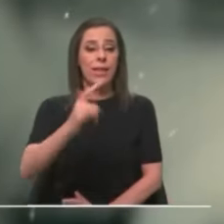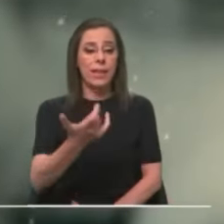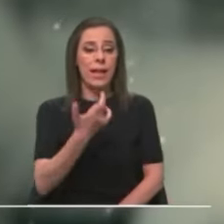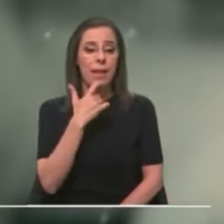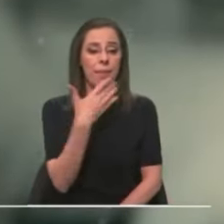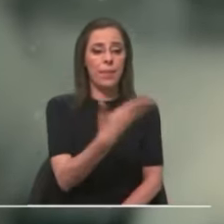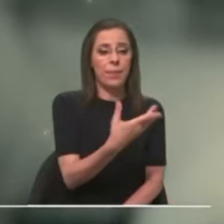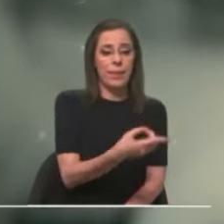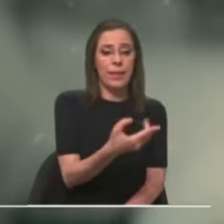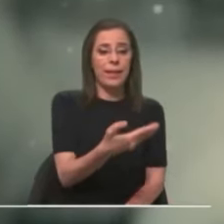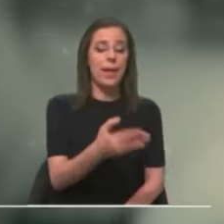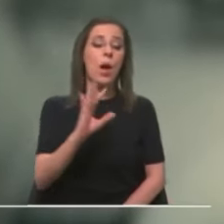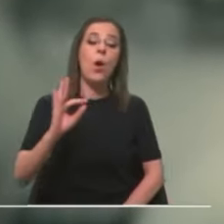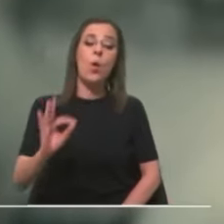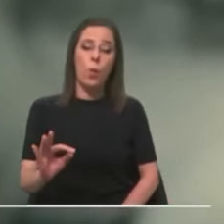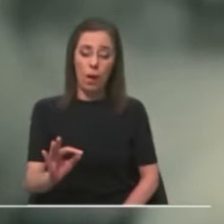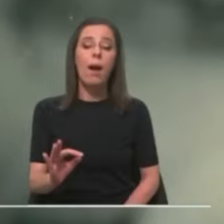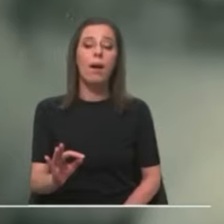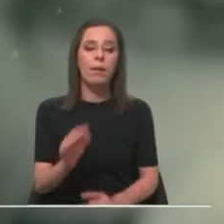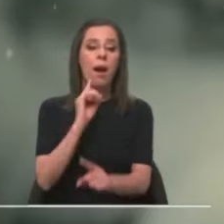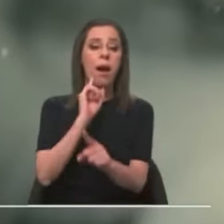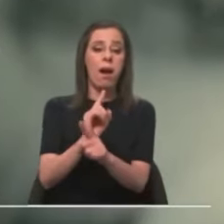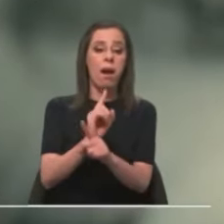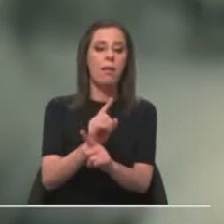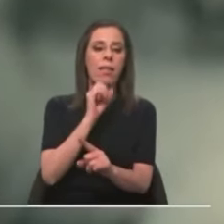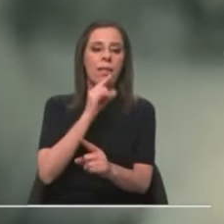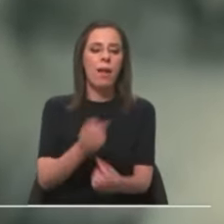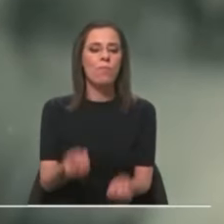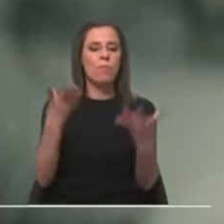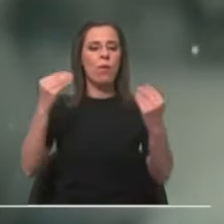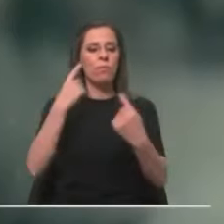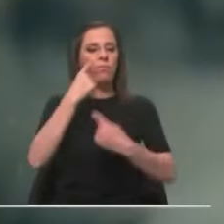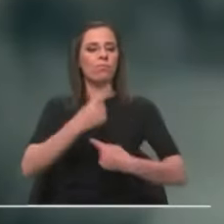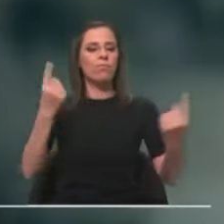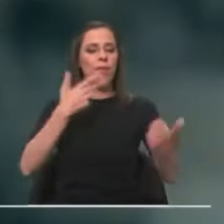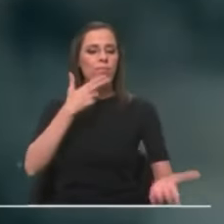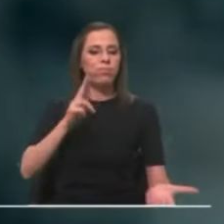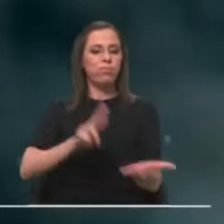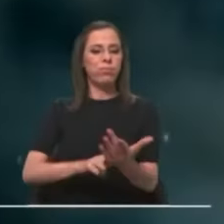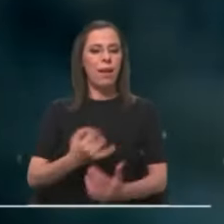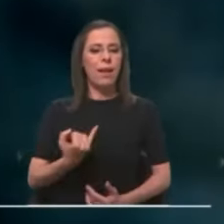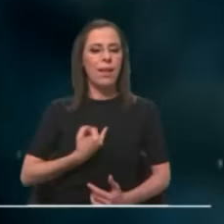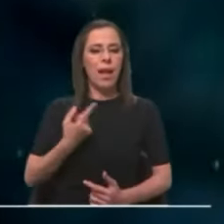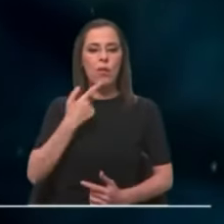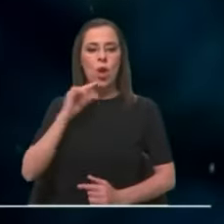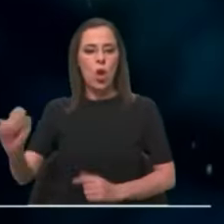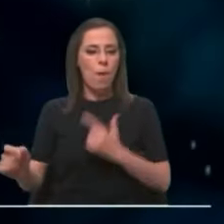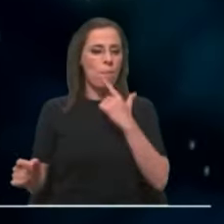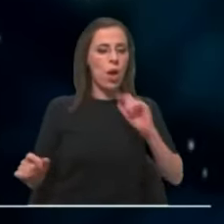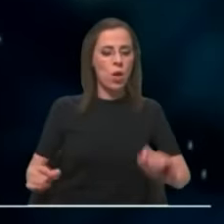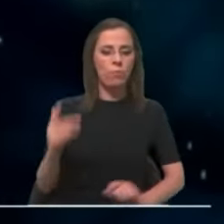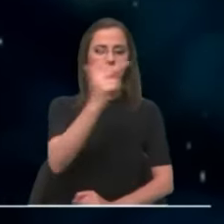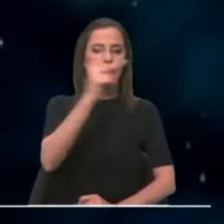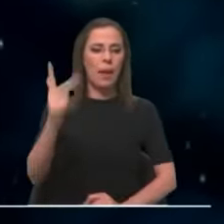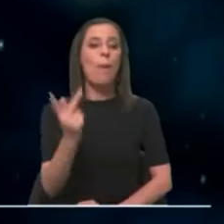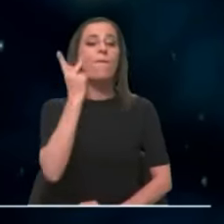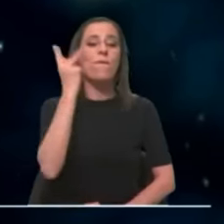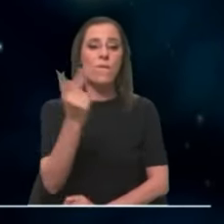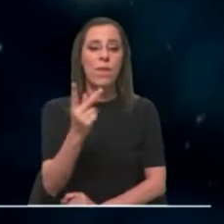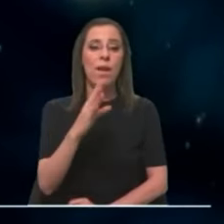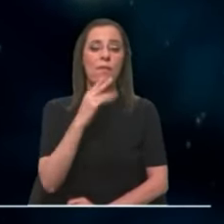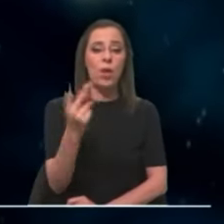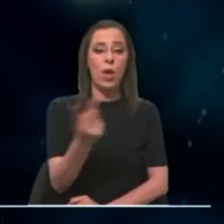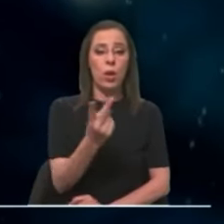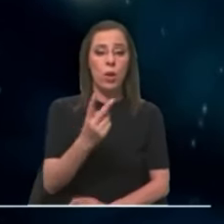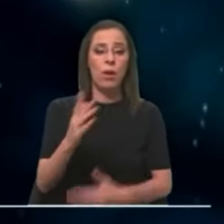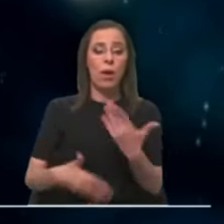de 1974, altura em que puderam assumir as verdadeiras identidades e viver plenamente os 2 filhos